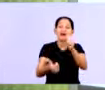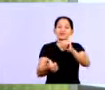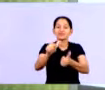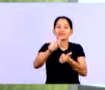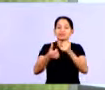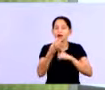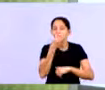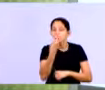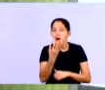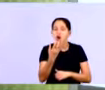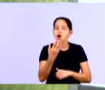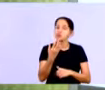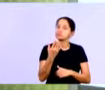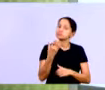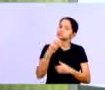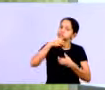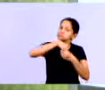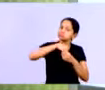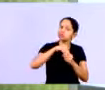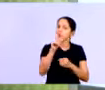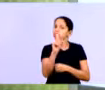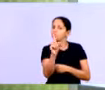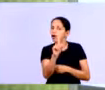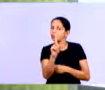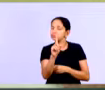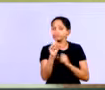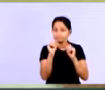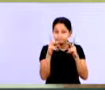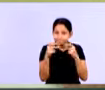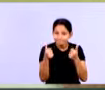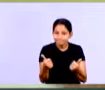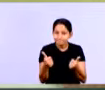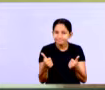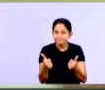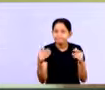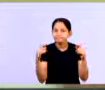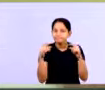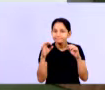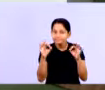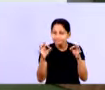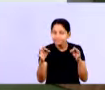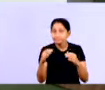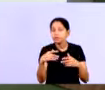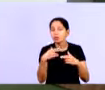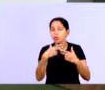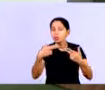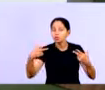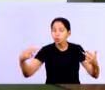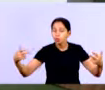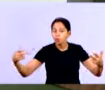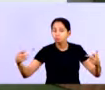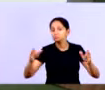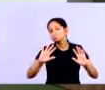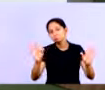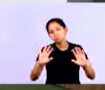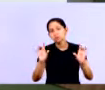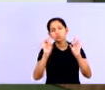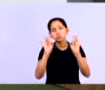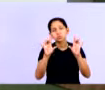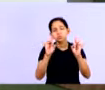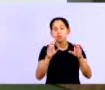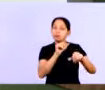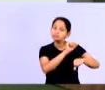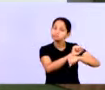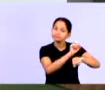que você deve ou não deve investir. Certo, Denise? Certo, professor, ótimo, Mais excelente. alguma consideração? Por enquanto é isso, gente. Estamos